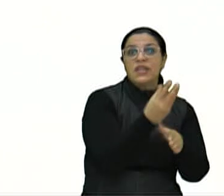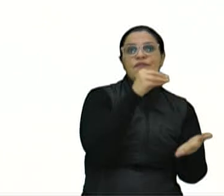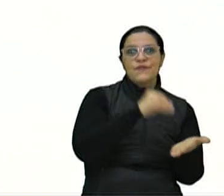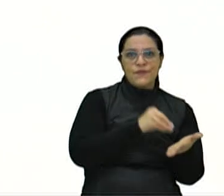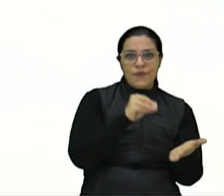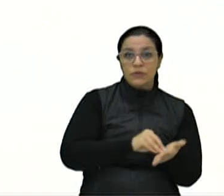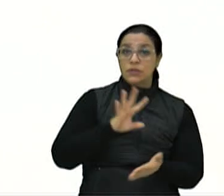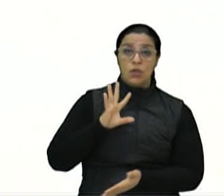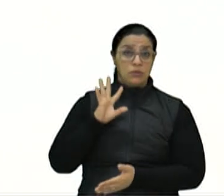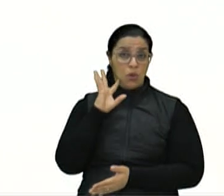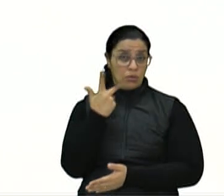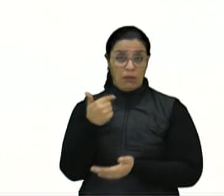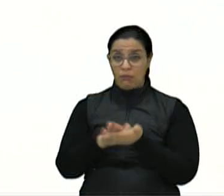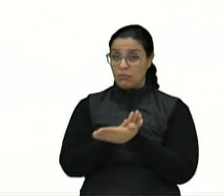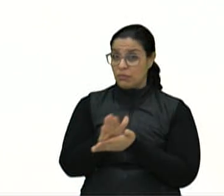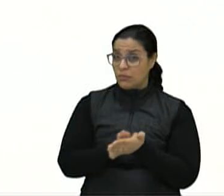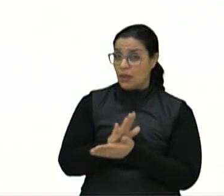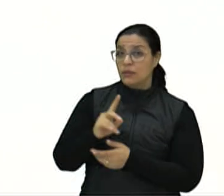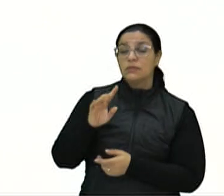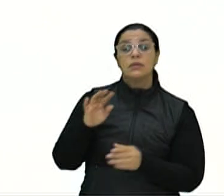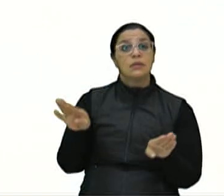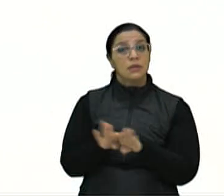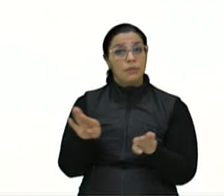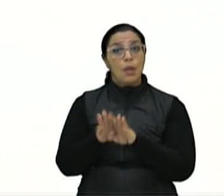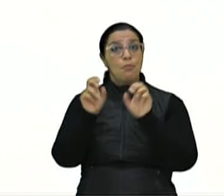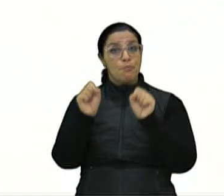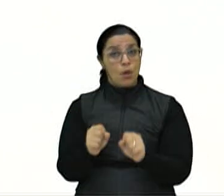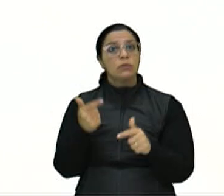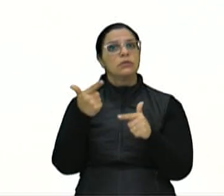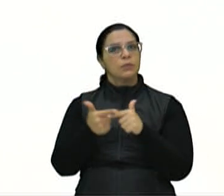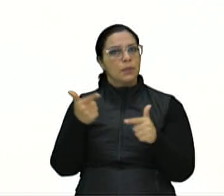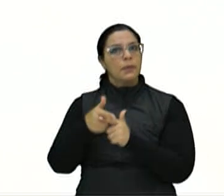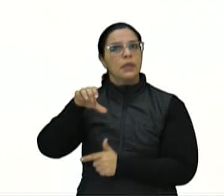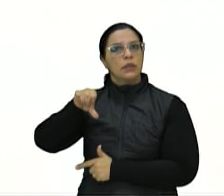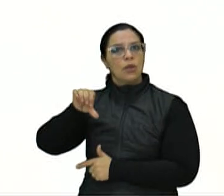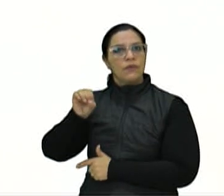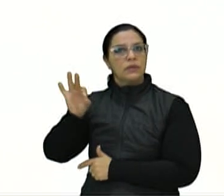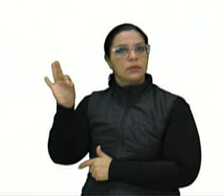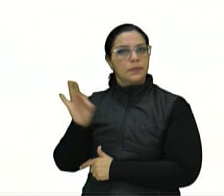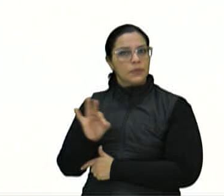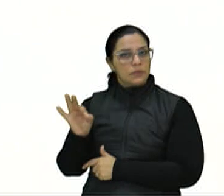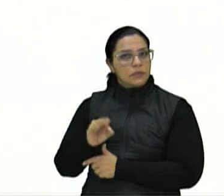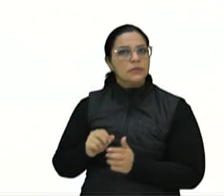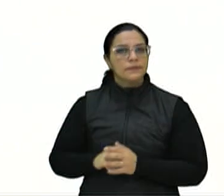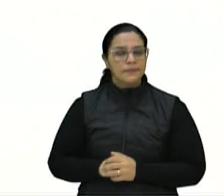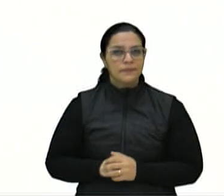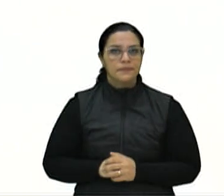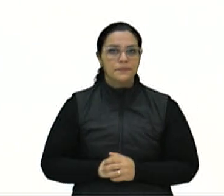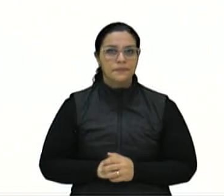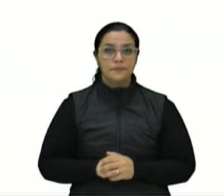busque soluções de manejo e adaptação, podem atingir 90%.